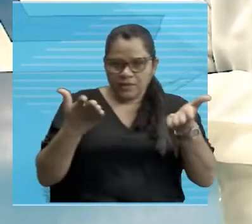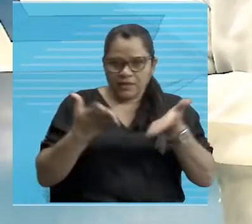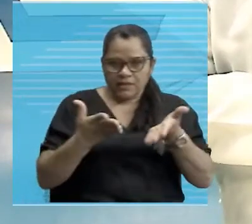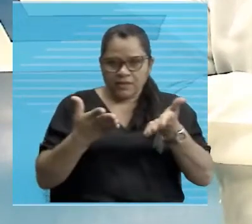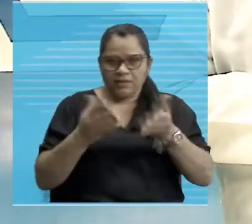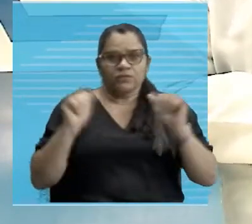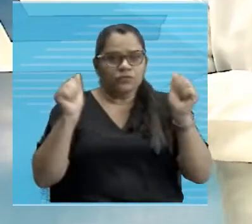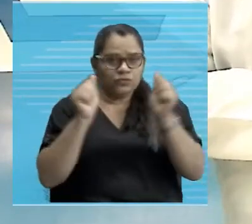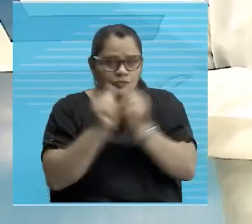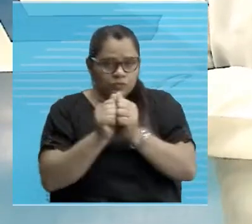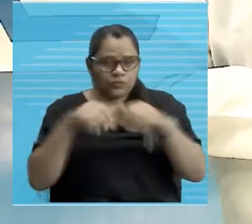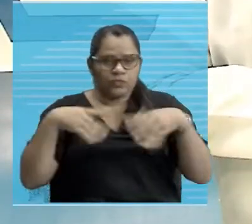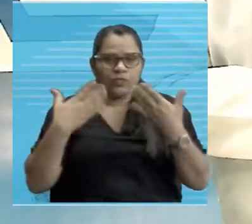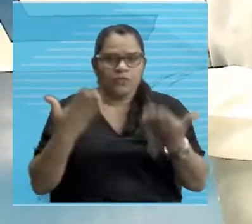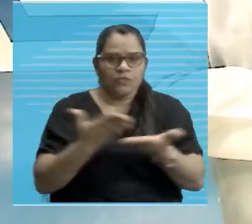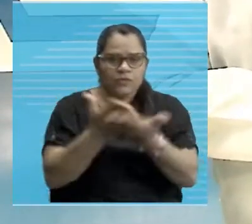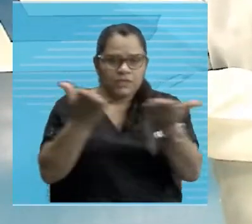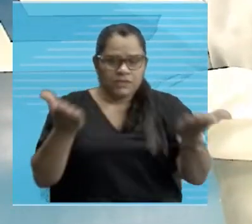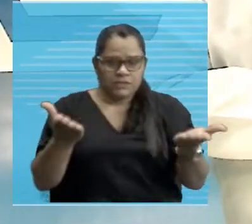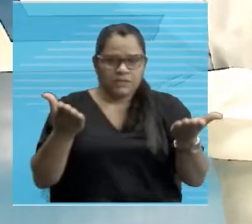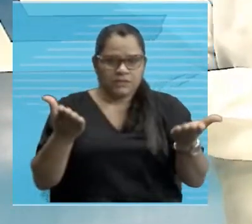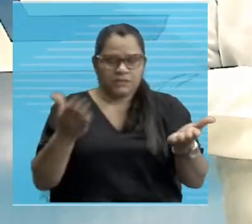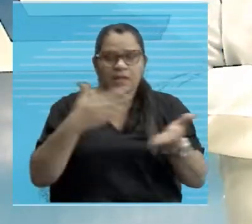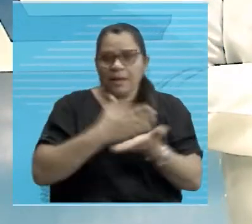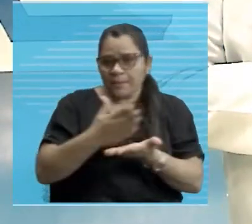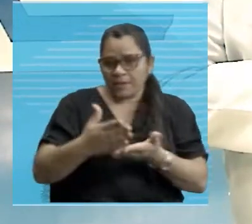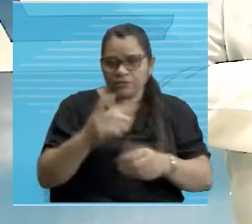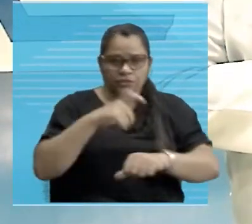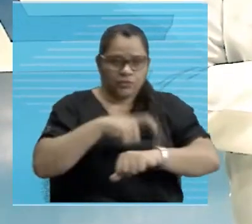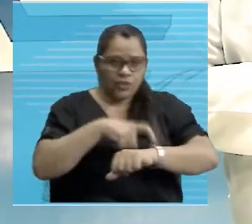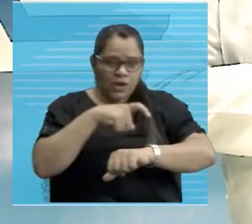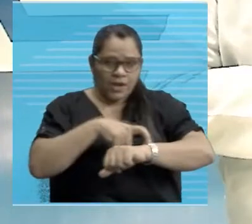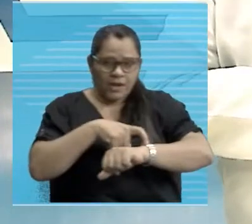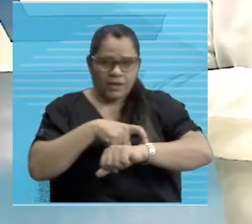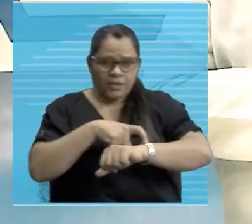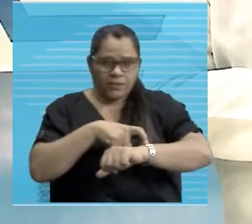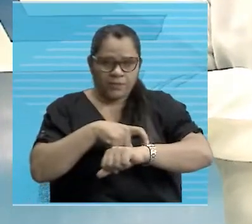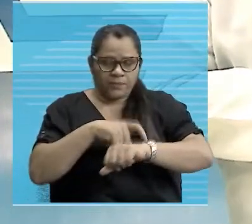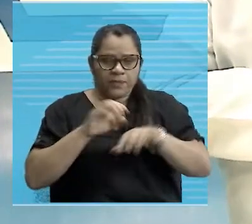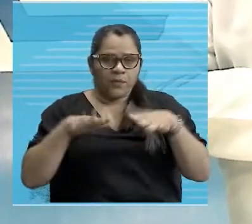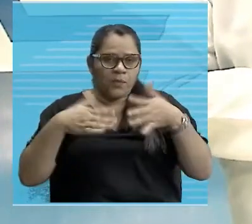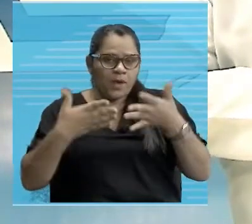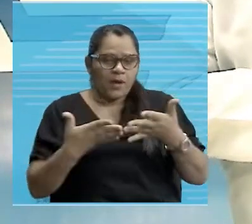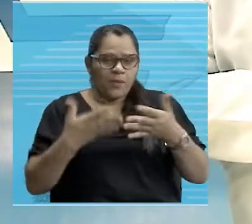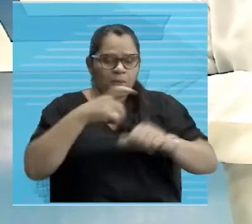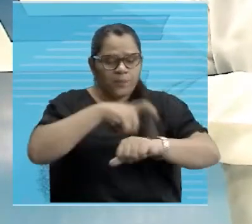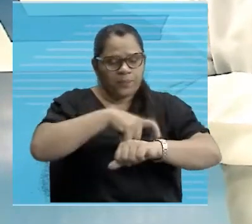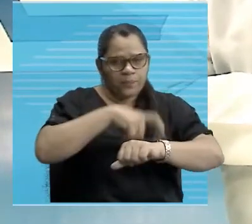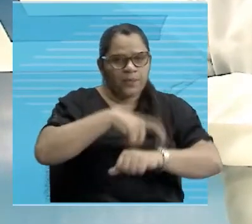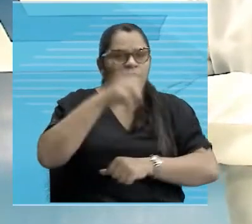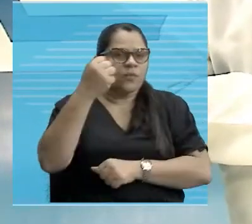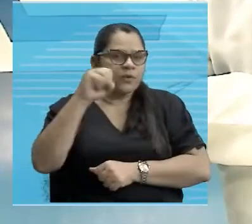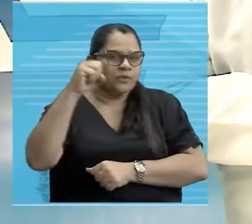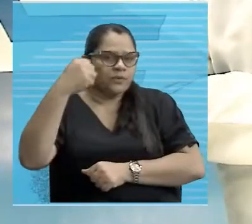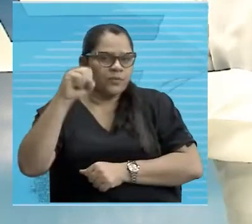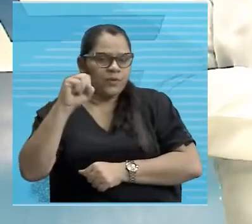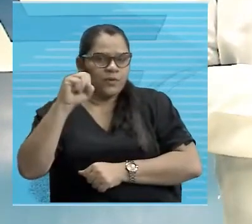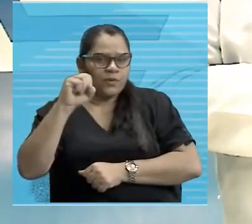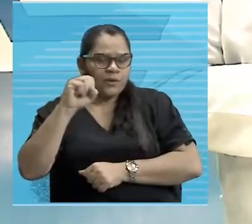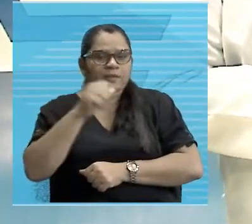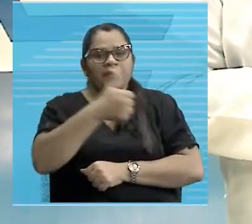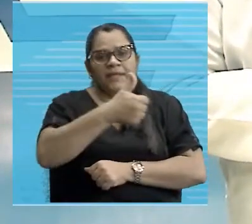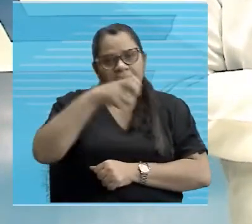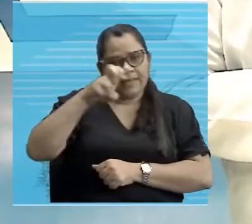com vocês, a partir das 8 horas e